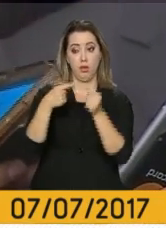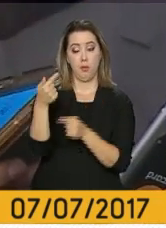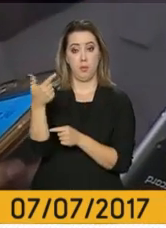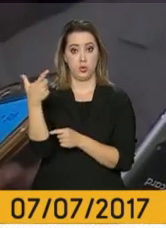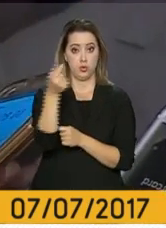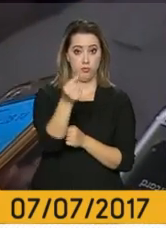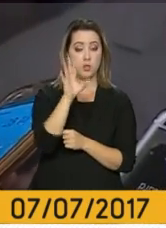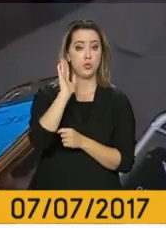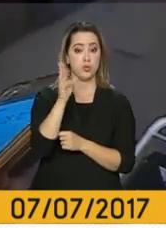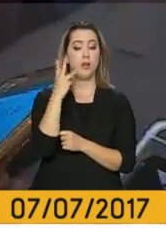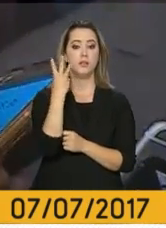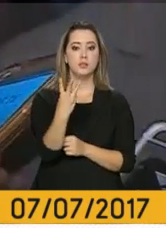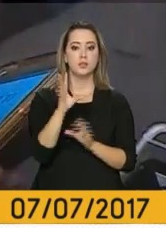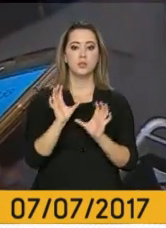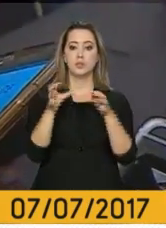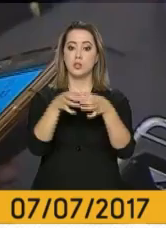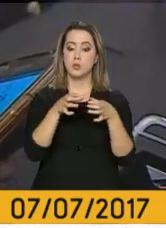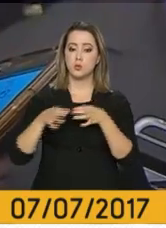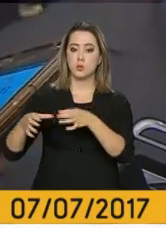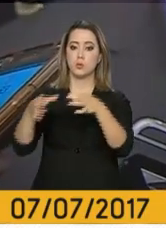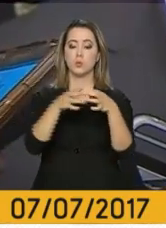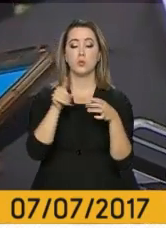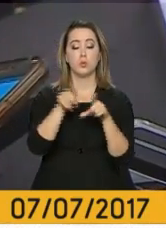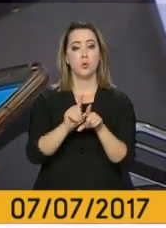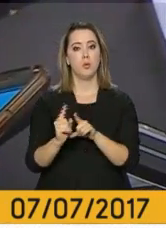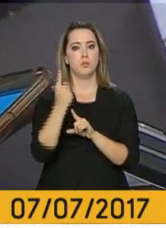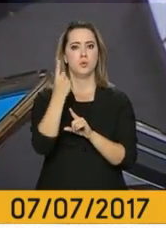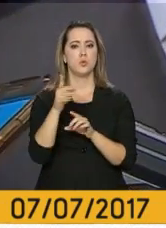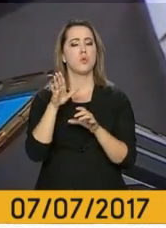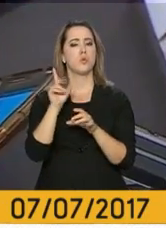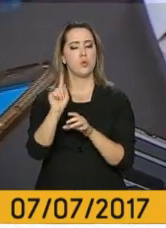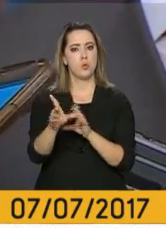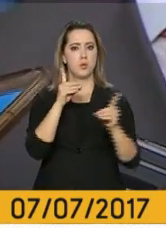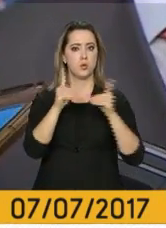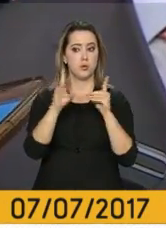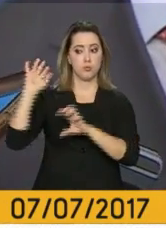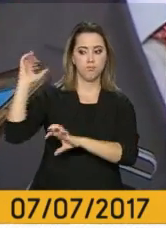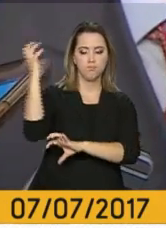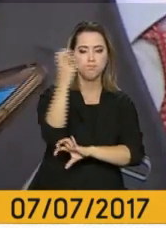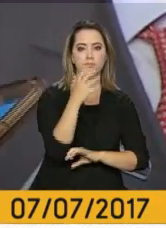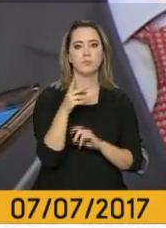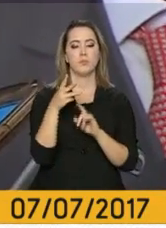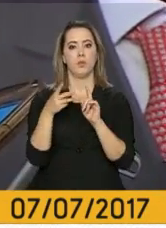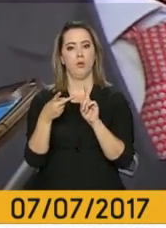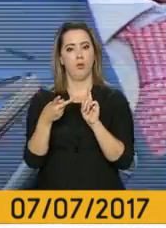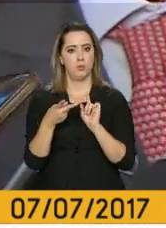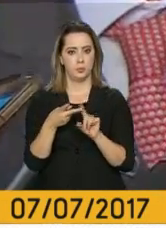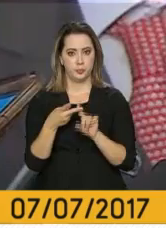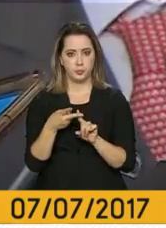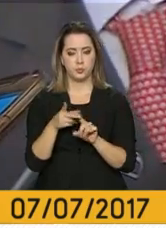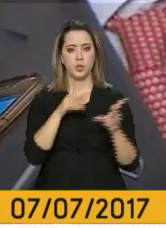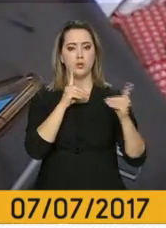já tivemos três sessões plenárias, uma delas discutindo o meio ambiente, outra